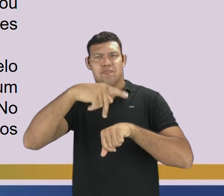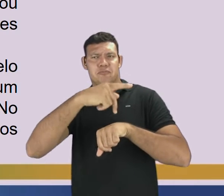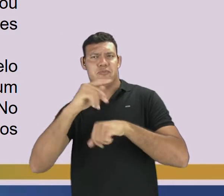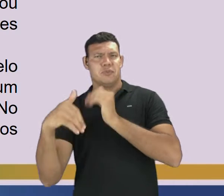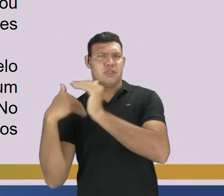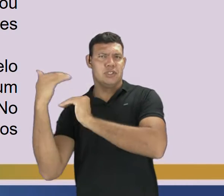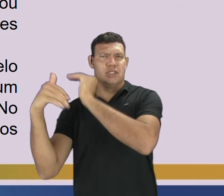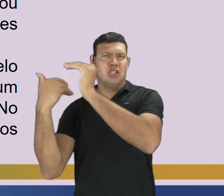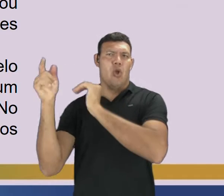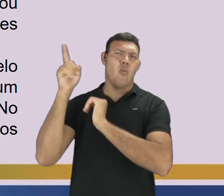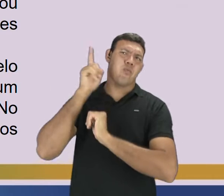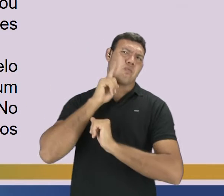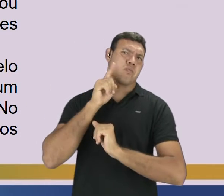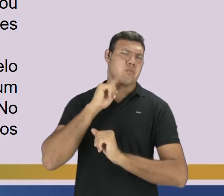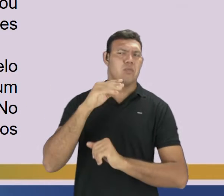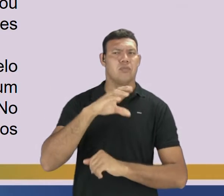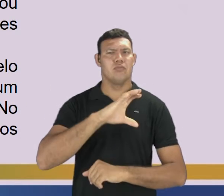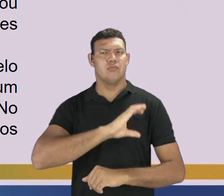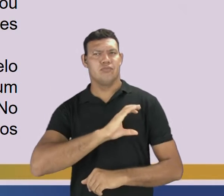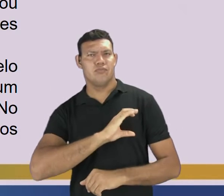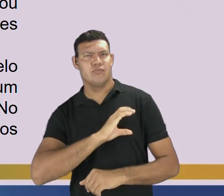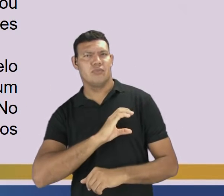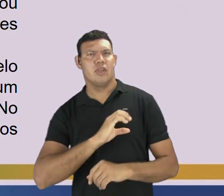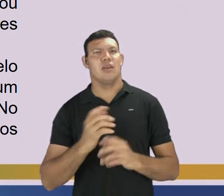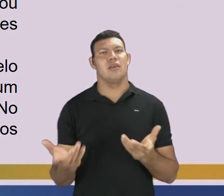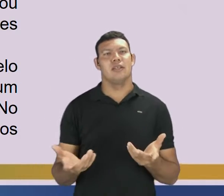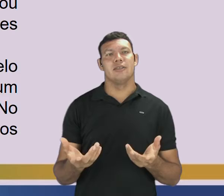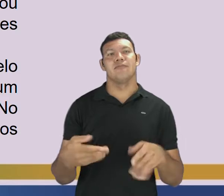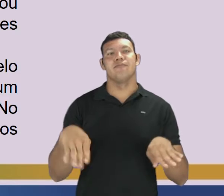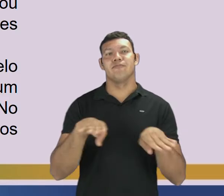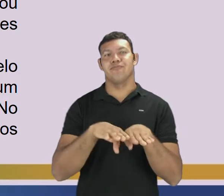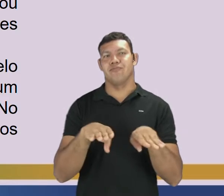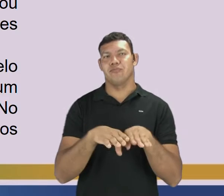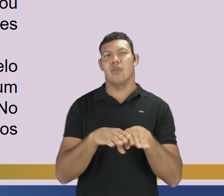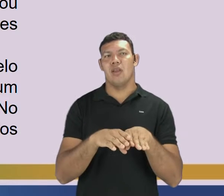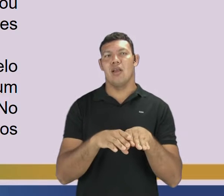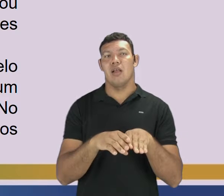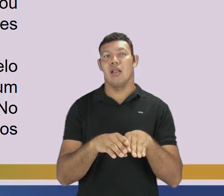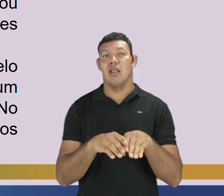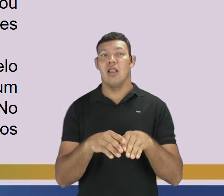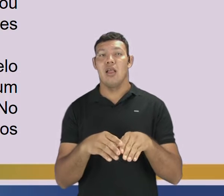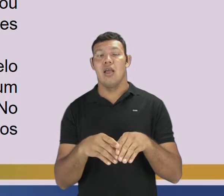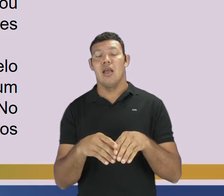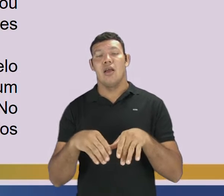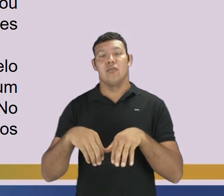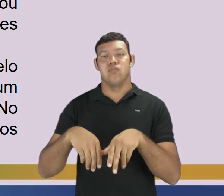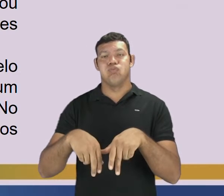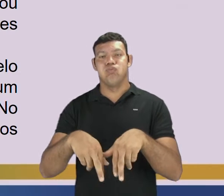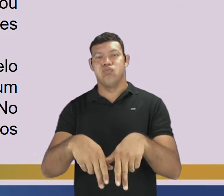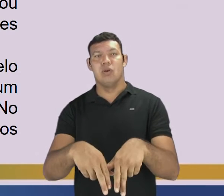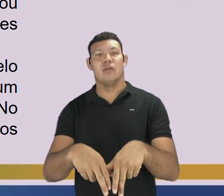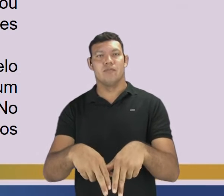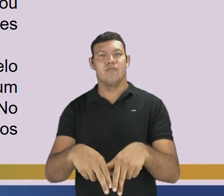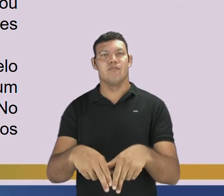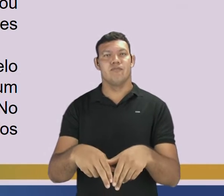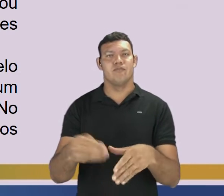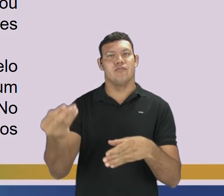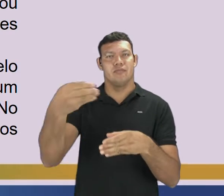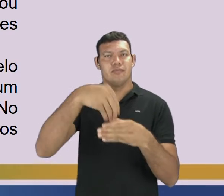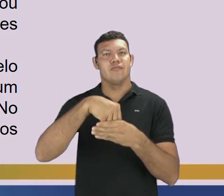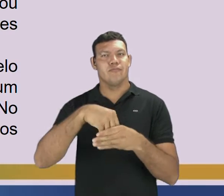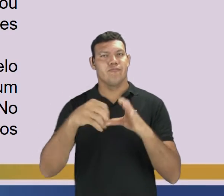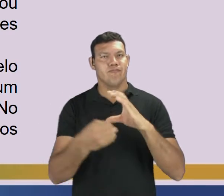deslocamento populacional que se realiza dentro do mesmo país, dentro de uma mesma região, do mesmo município ou do mesmo